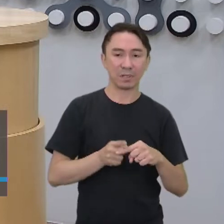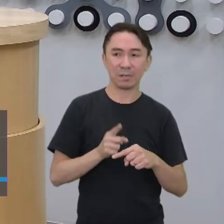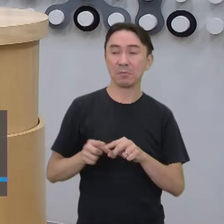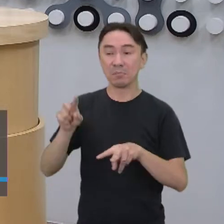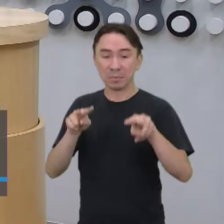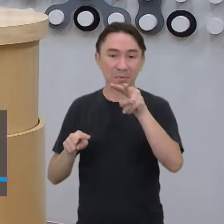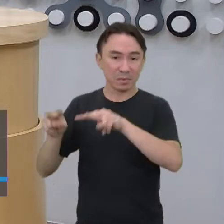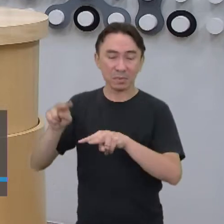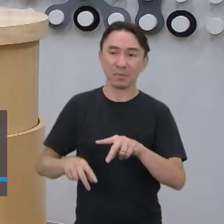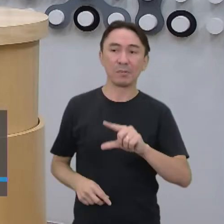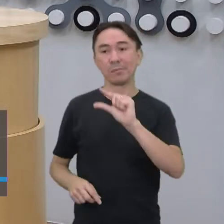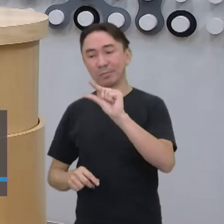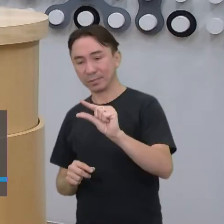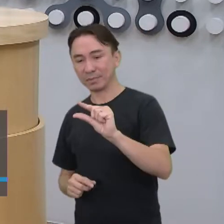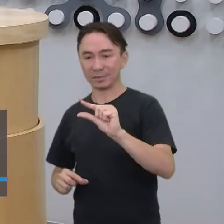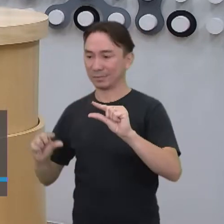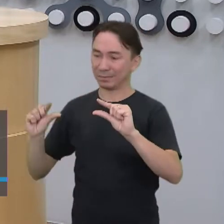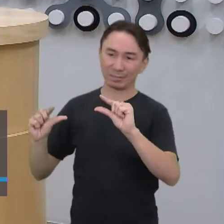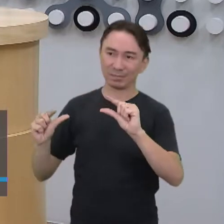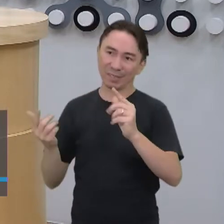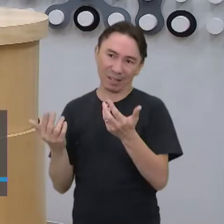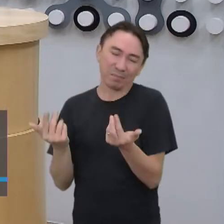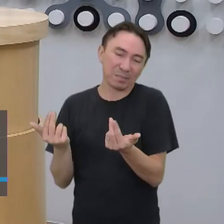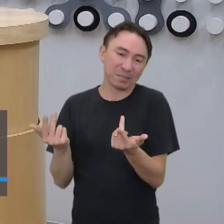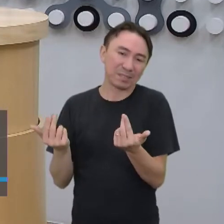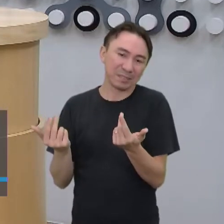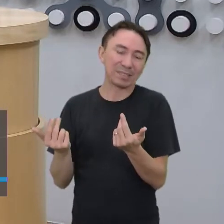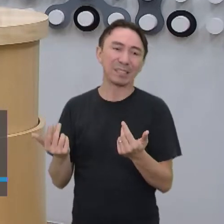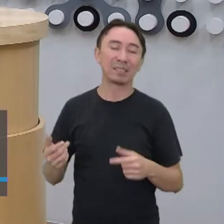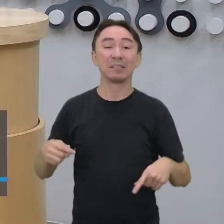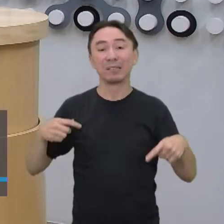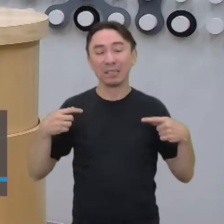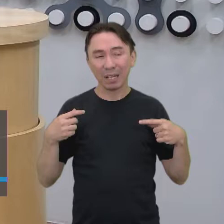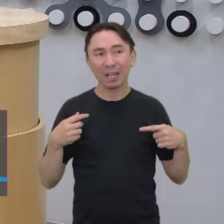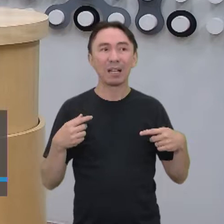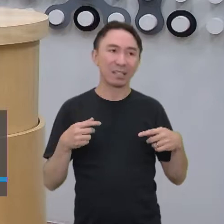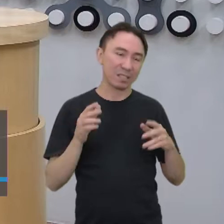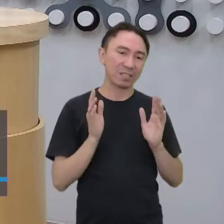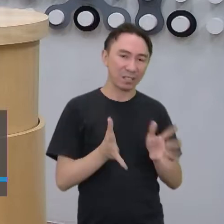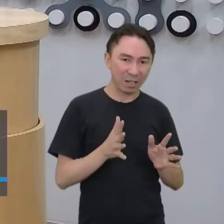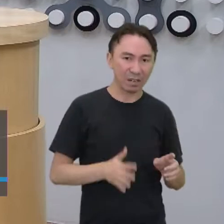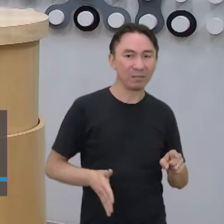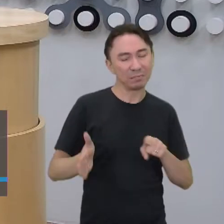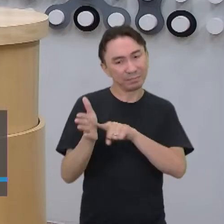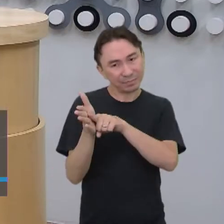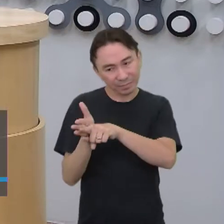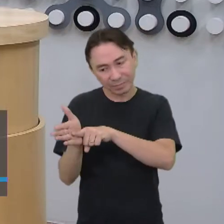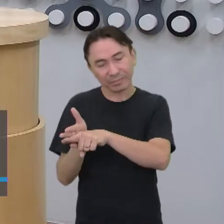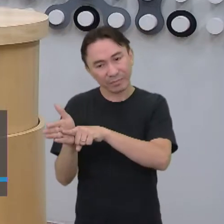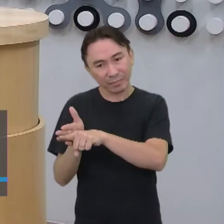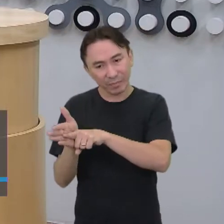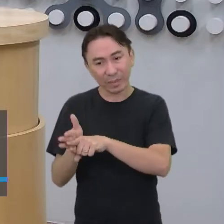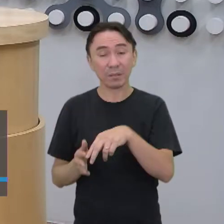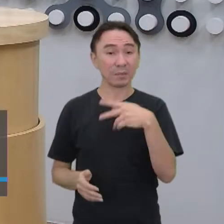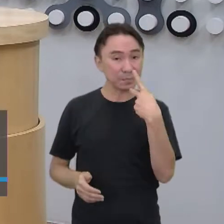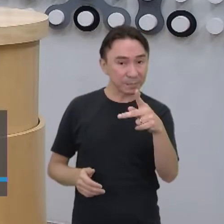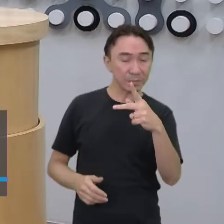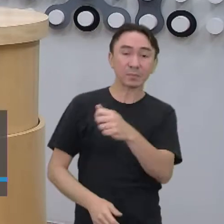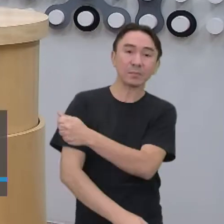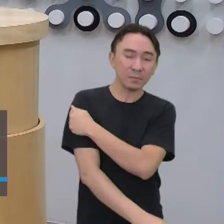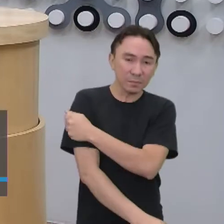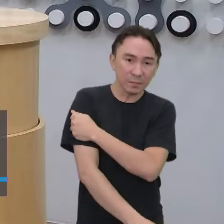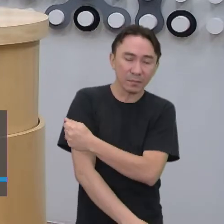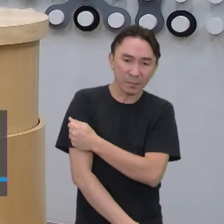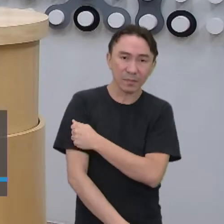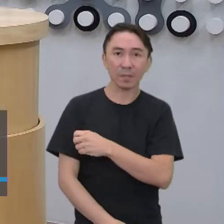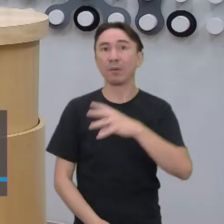mais procura. Então, é uma investigação que foi feita, e eu espero que os nossos estudantes tenham aproveitado muito, porque a gente